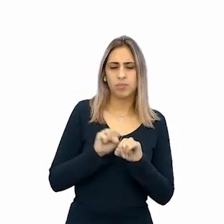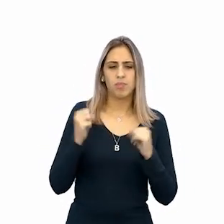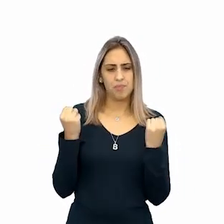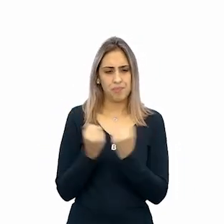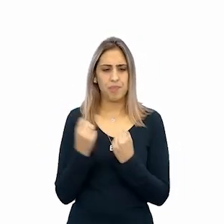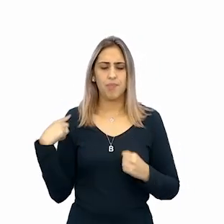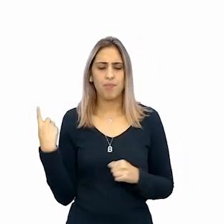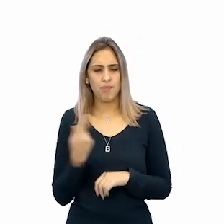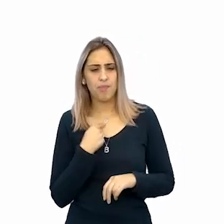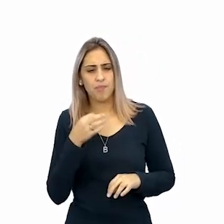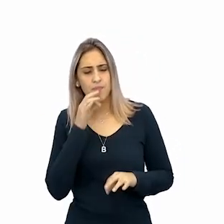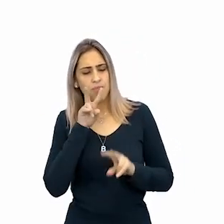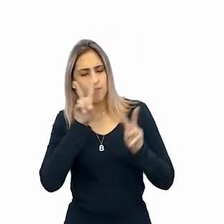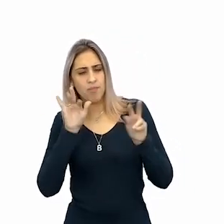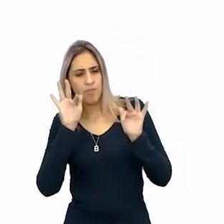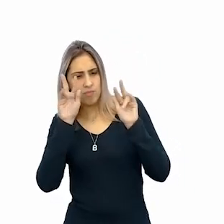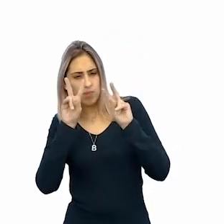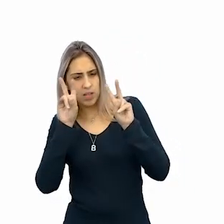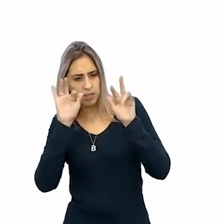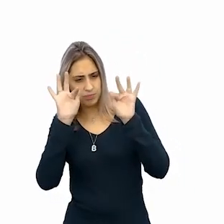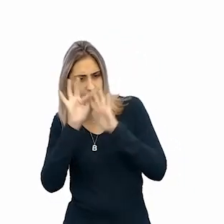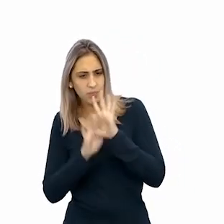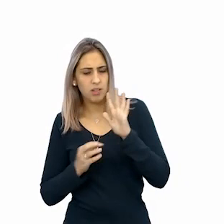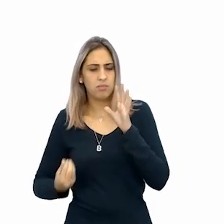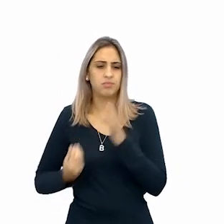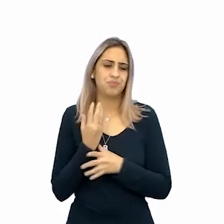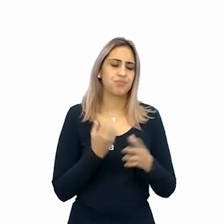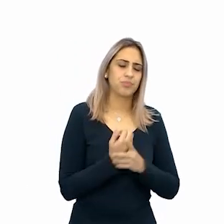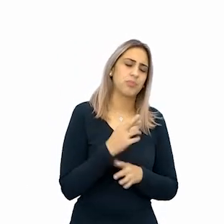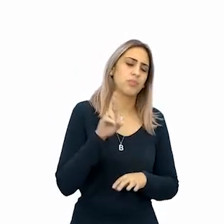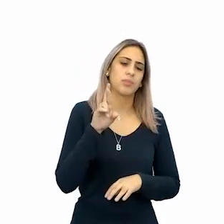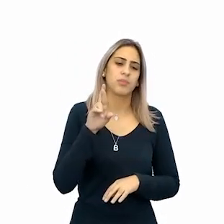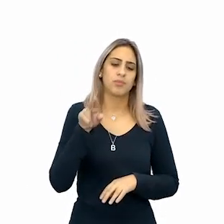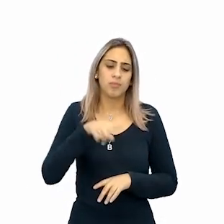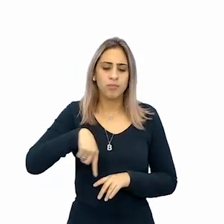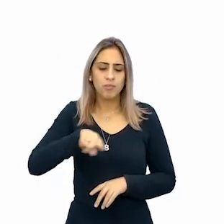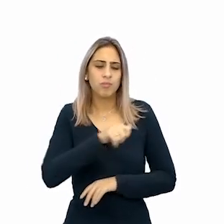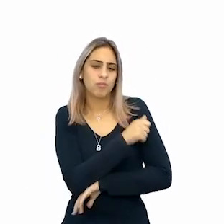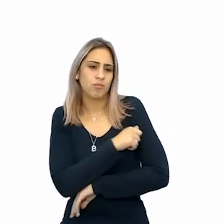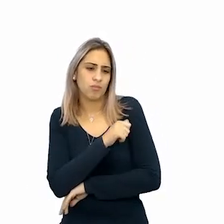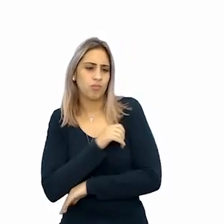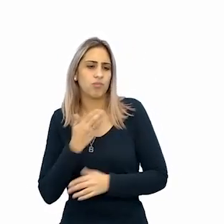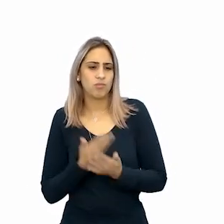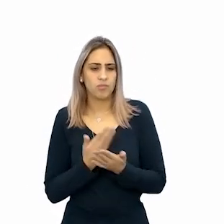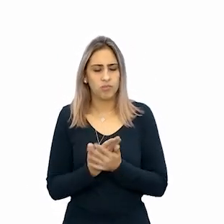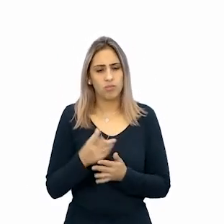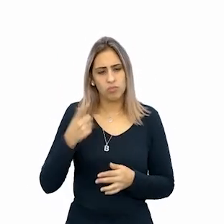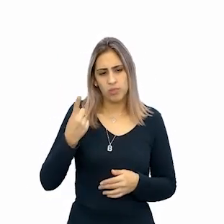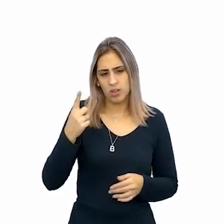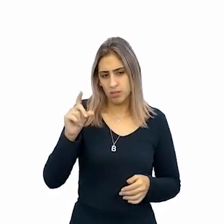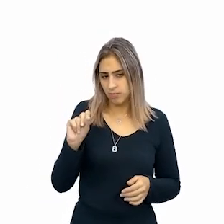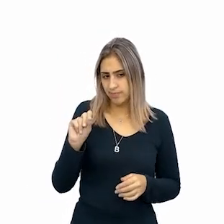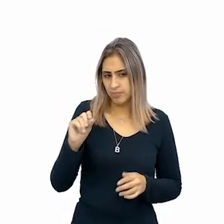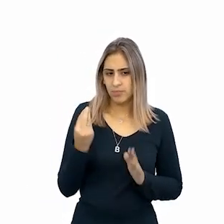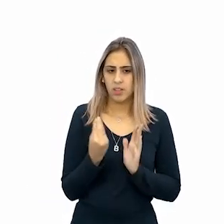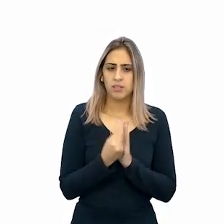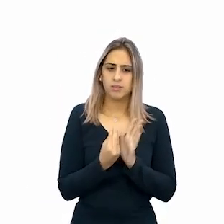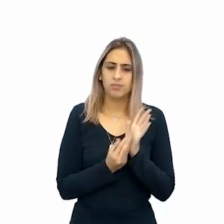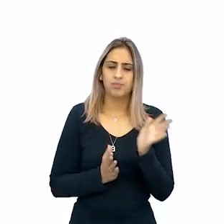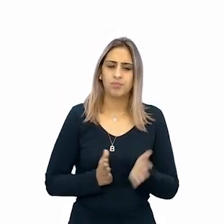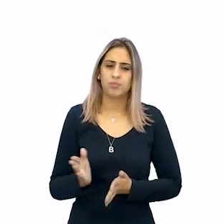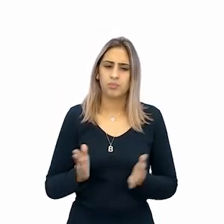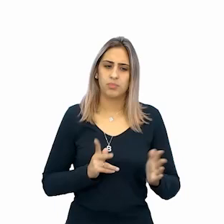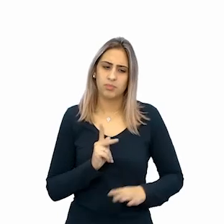sistematizar a discussão sobre o tema, permitindo a ampliação do repertório dos alunos. Na aula 10, registro por